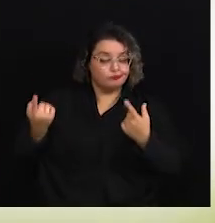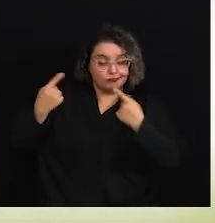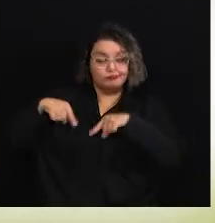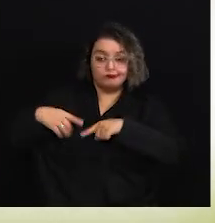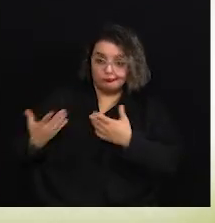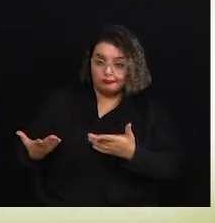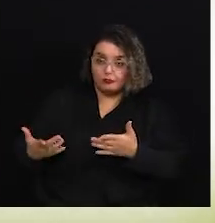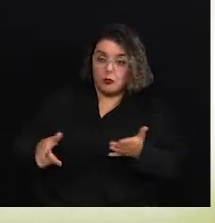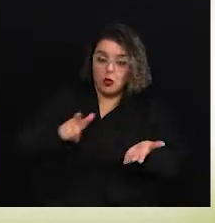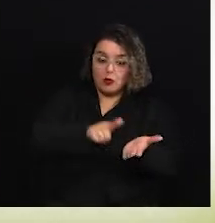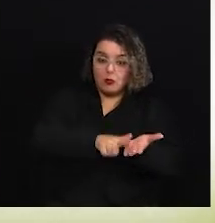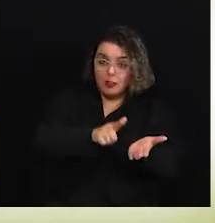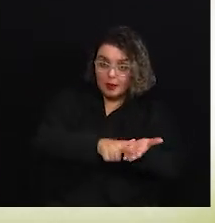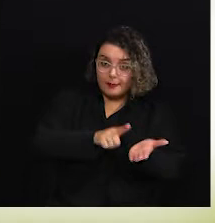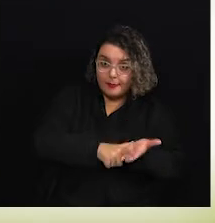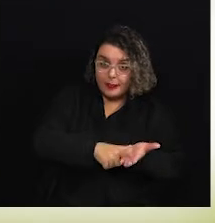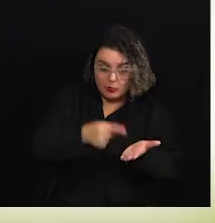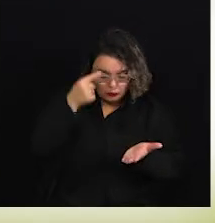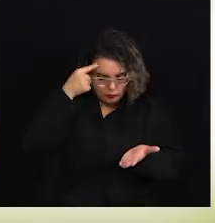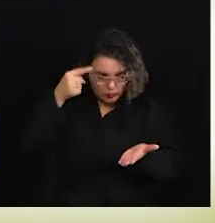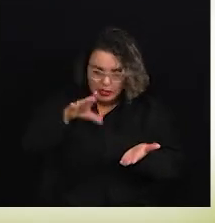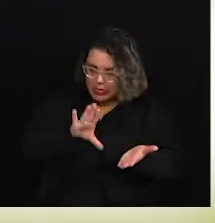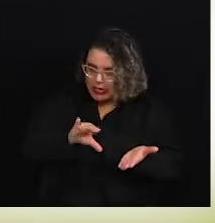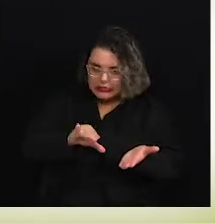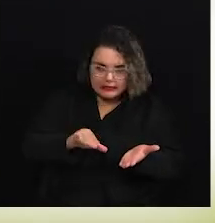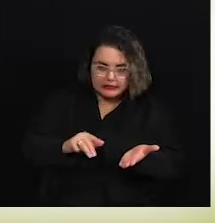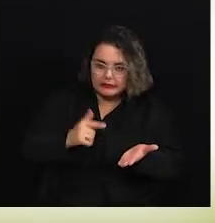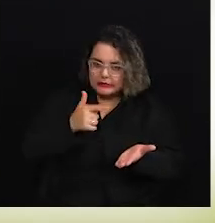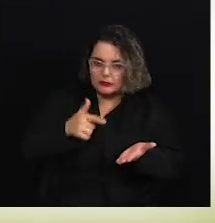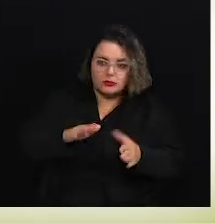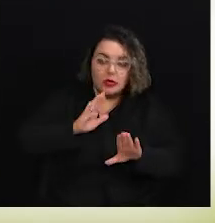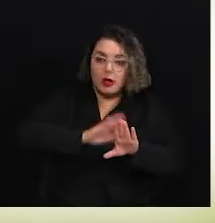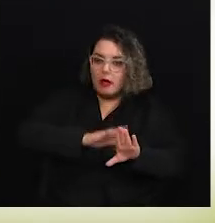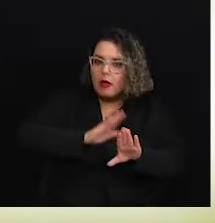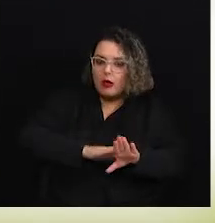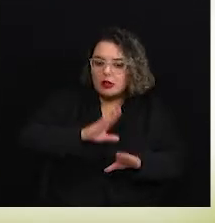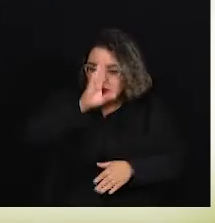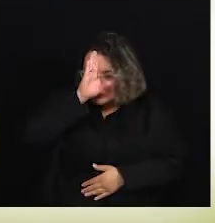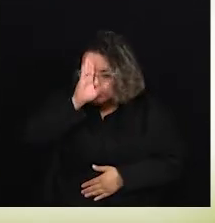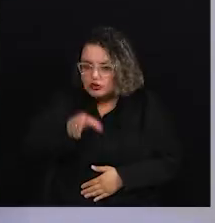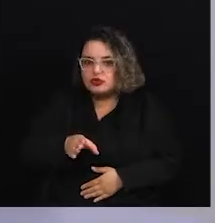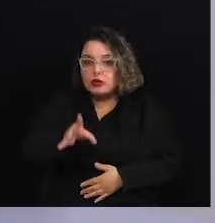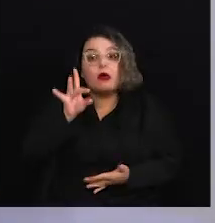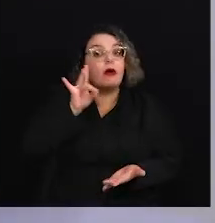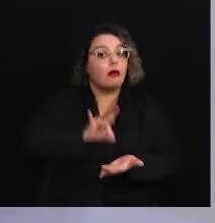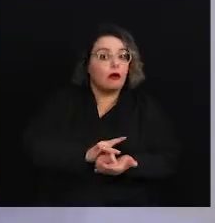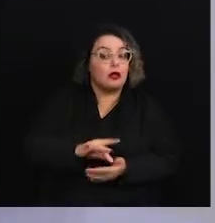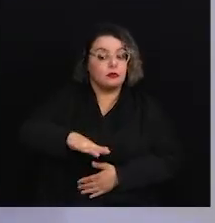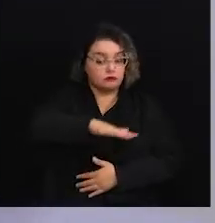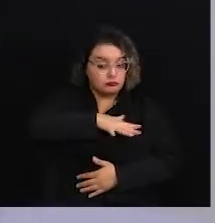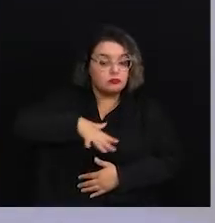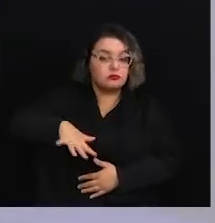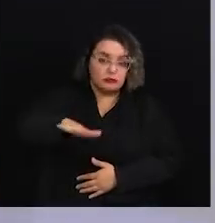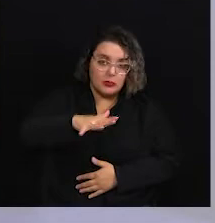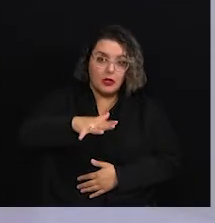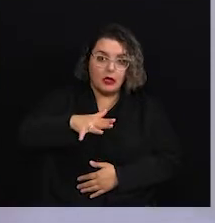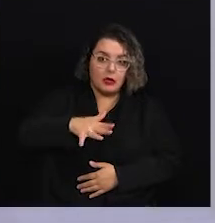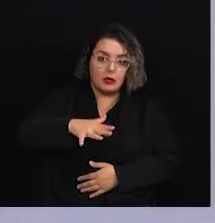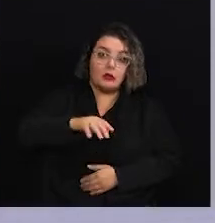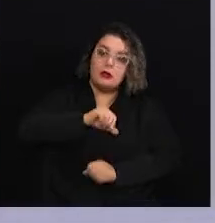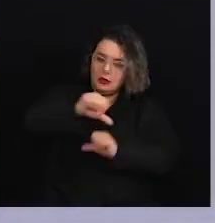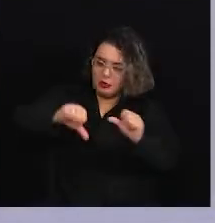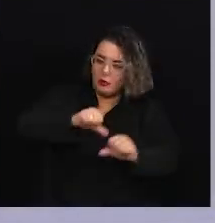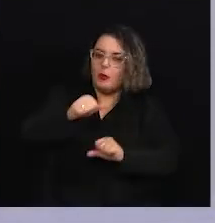você tirar uma ideia do papel 100% científica, que não tem uma aplicação direta e existente no mercado,